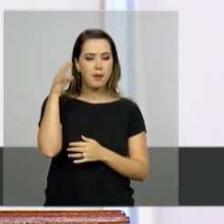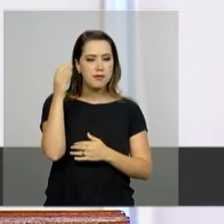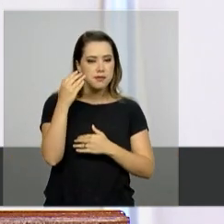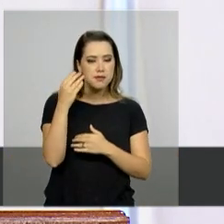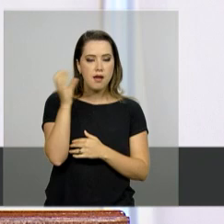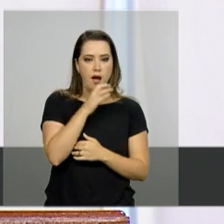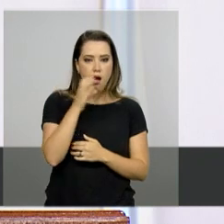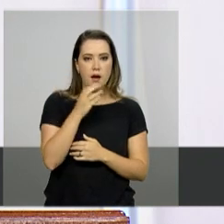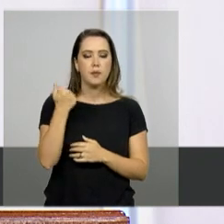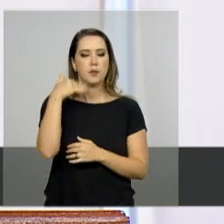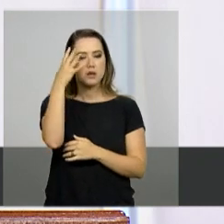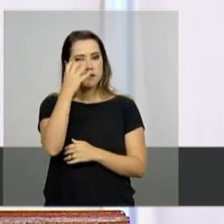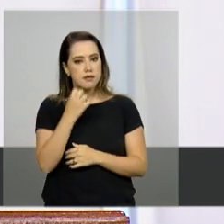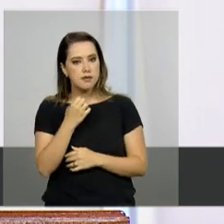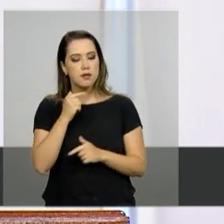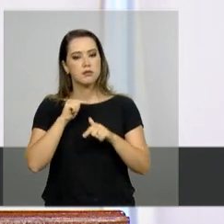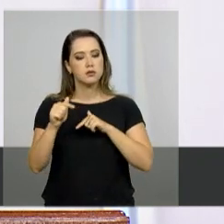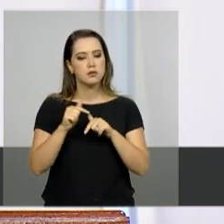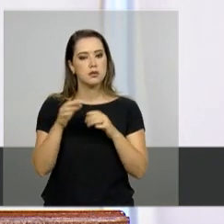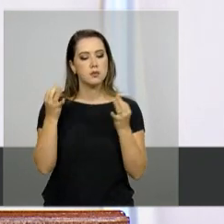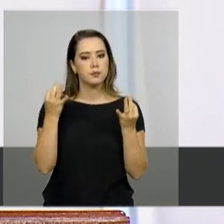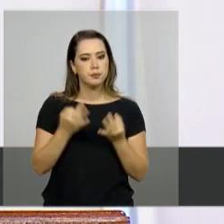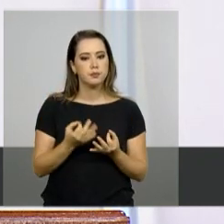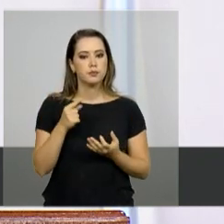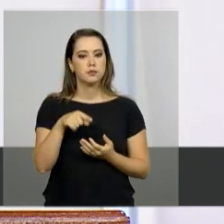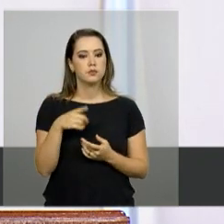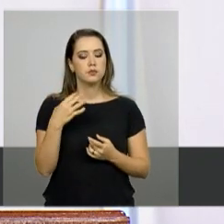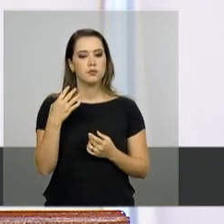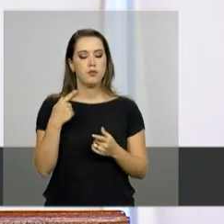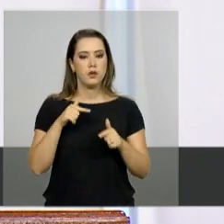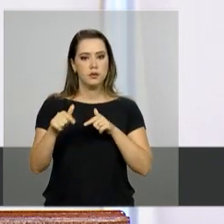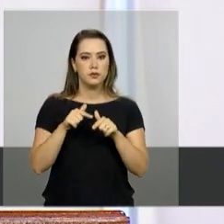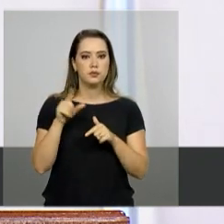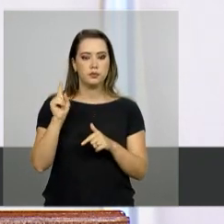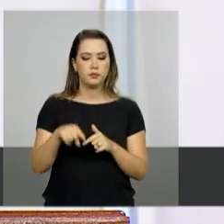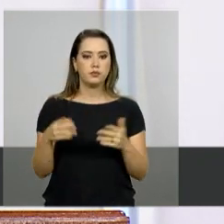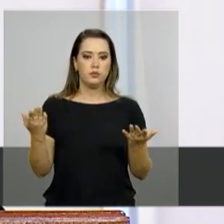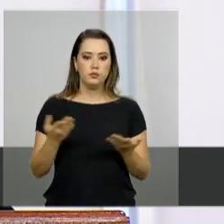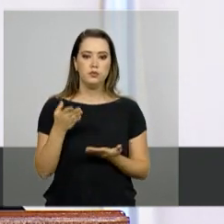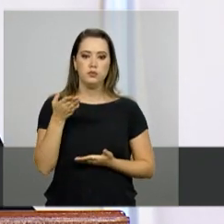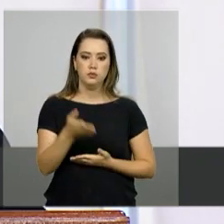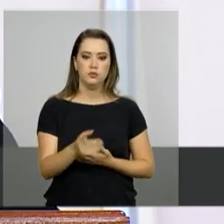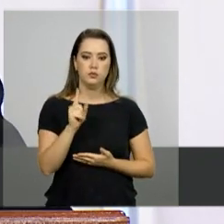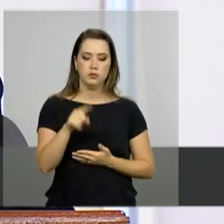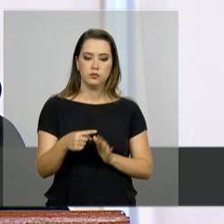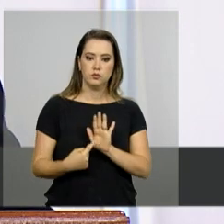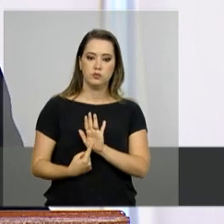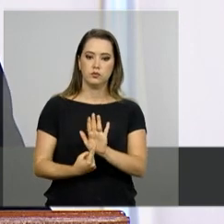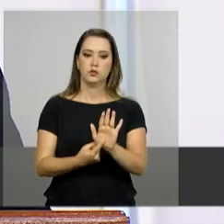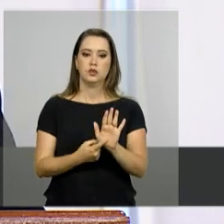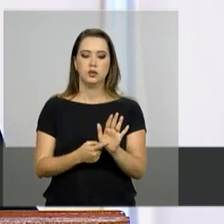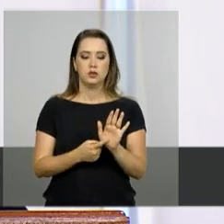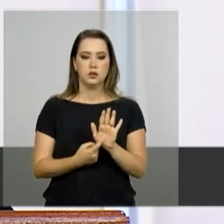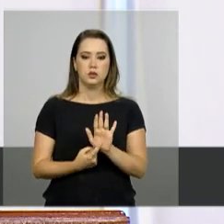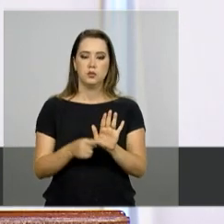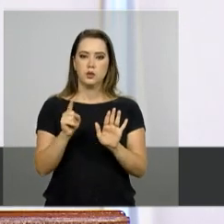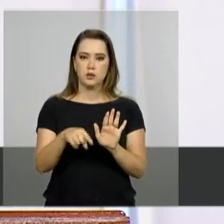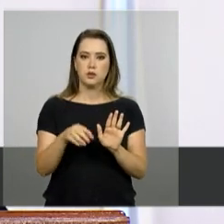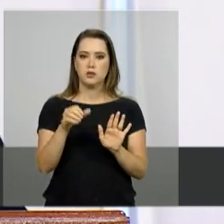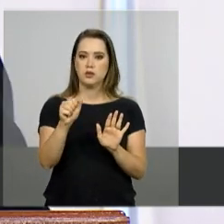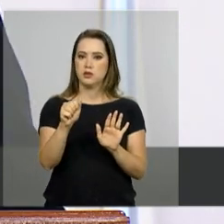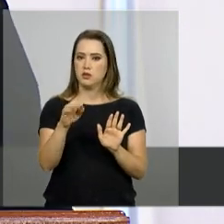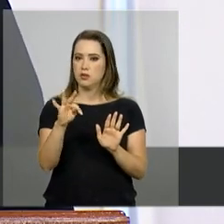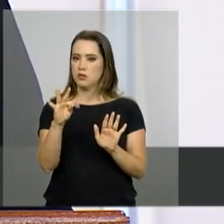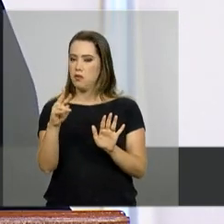são tomadas ea originalidade da medida que aqui foi apontada pelo alberto